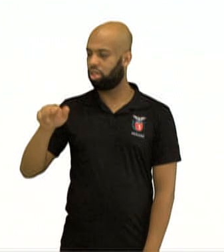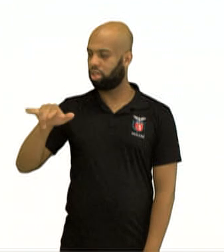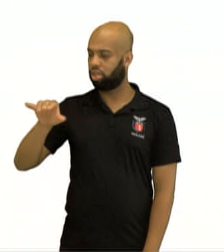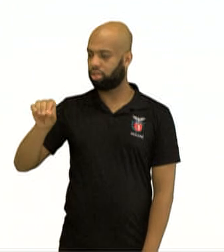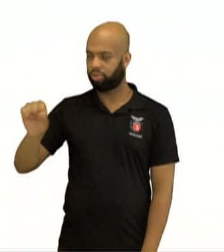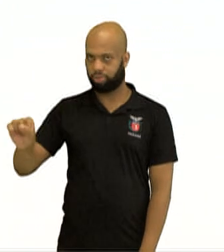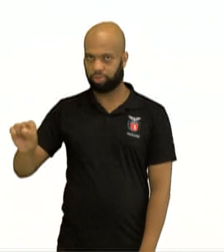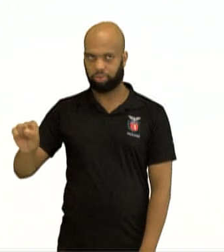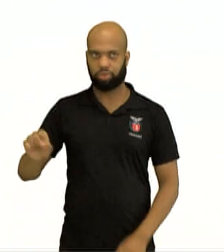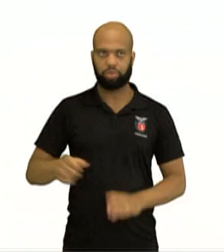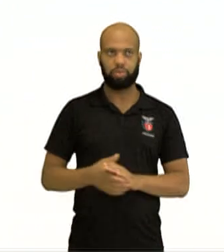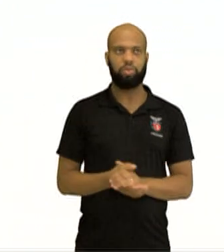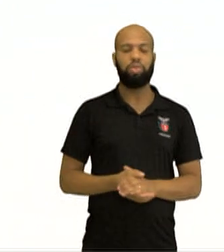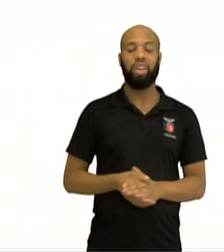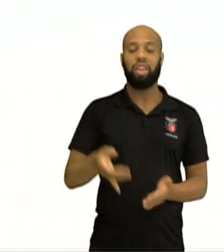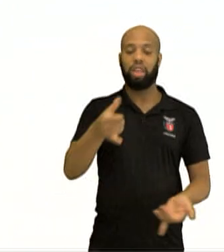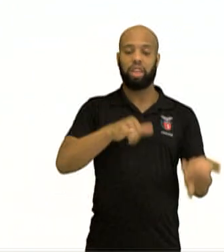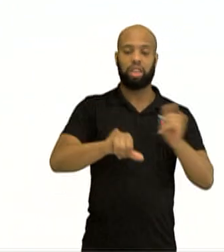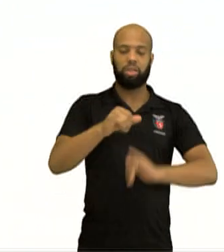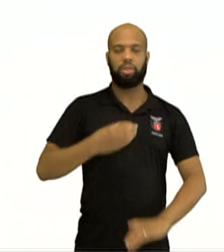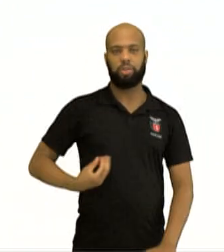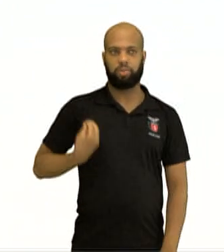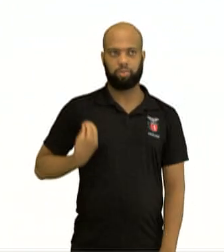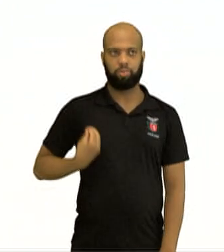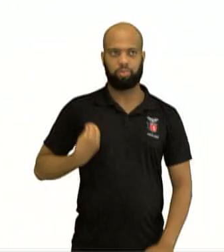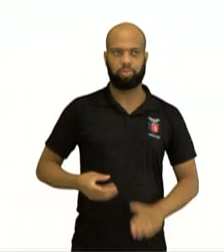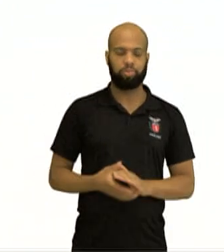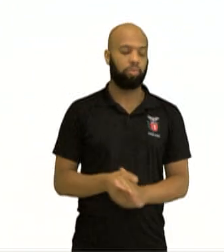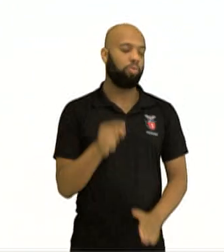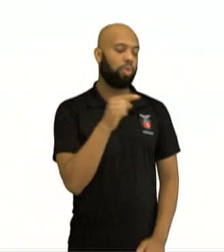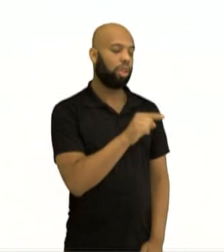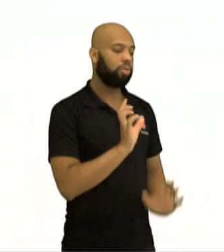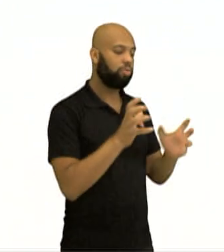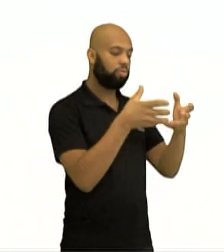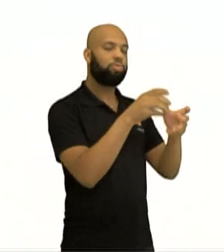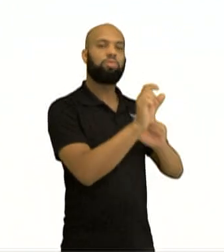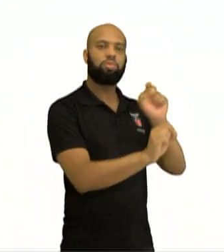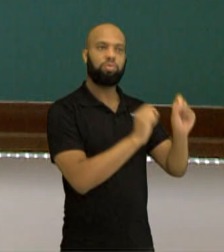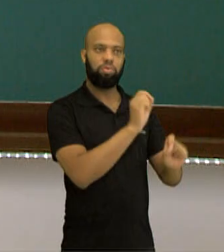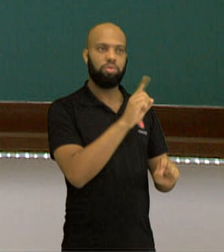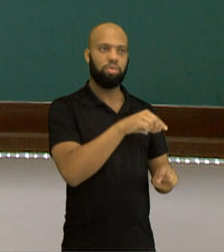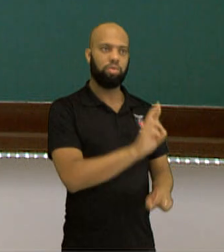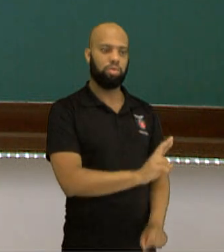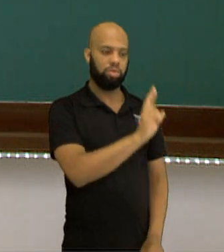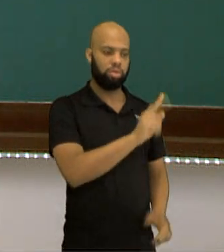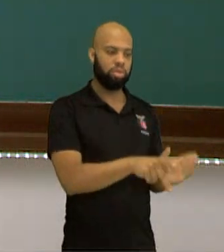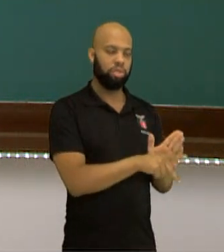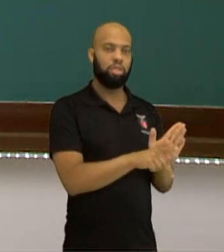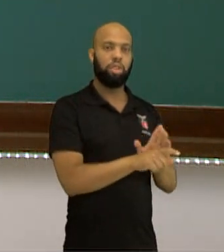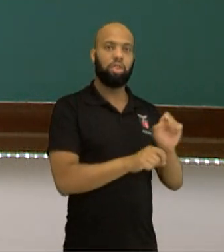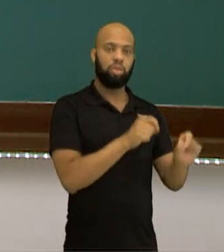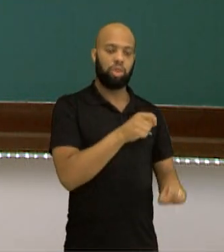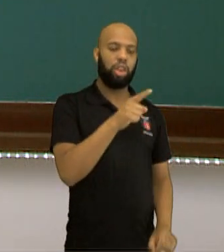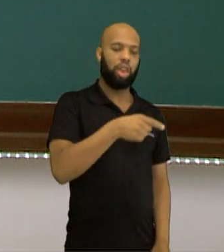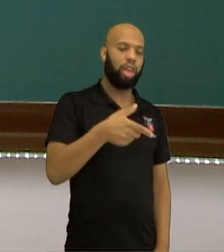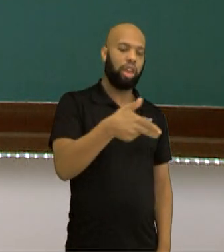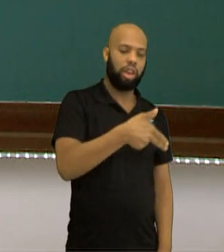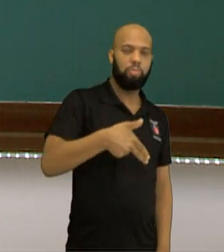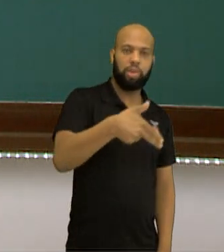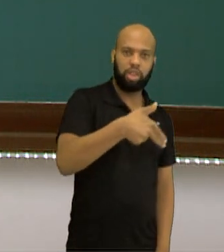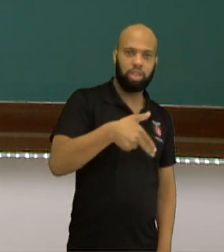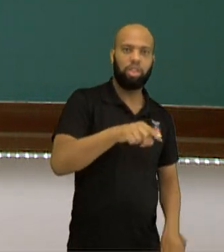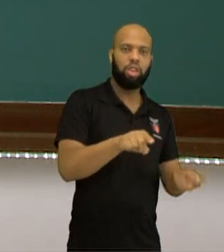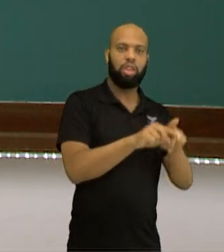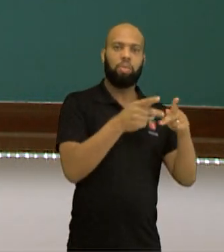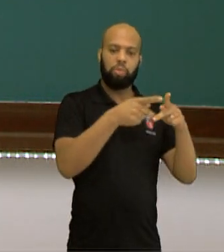chamar de química da vida de um modo geral. Os compostos orgânicos são representados pelos lipídios, pelas